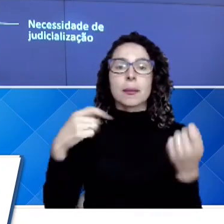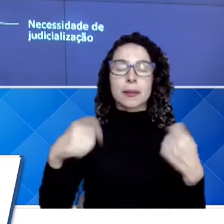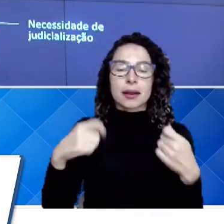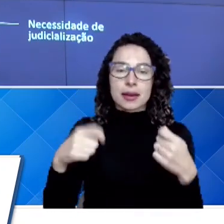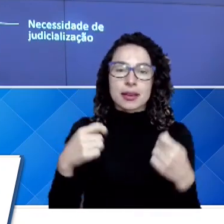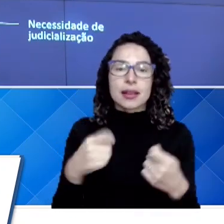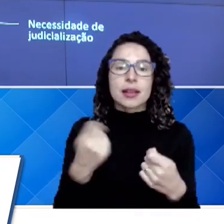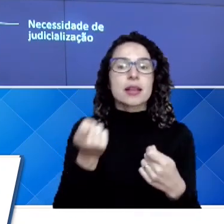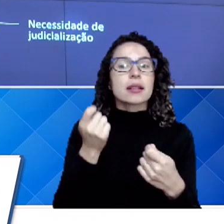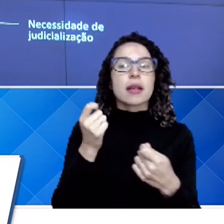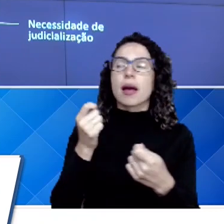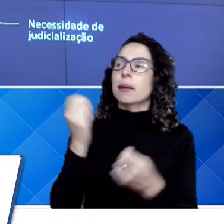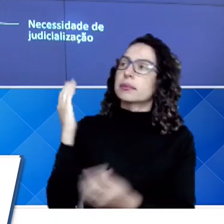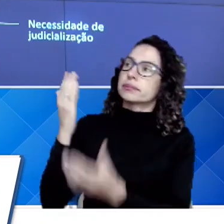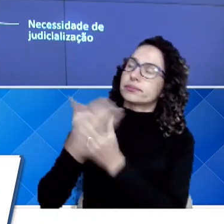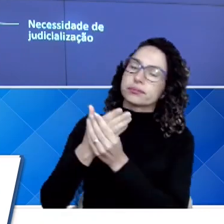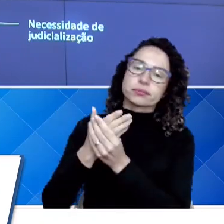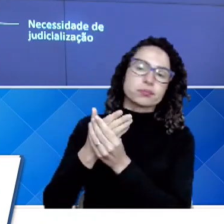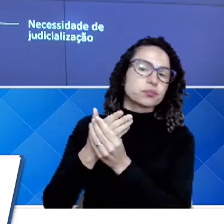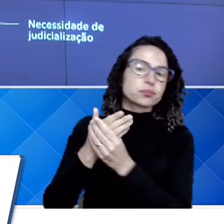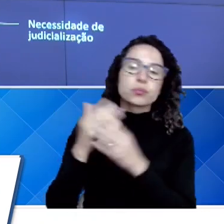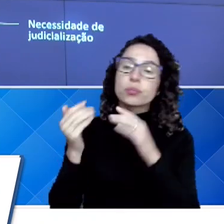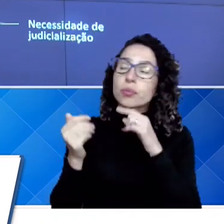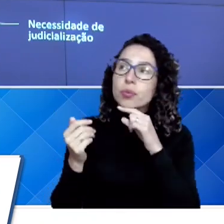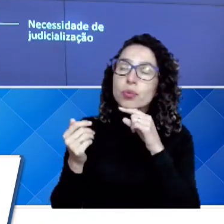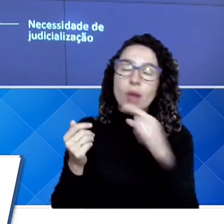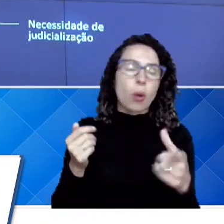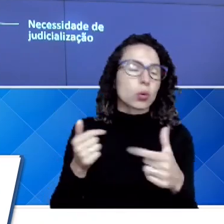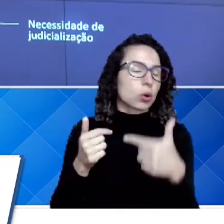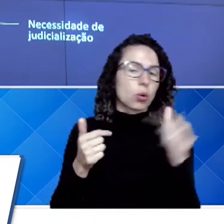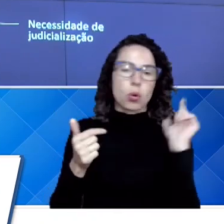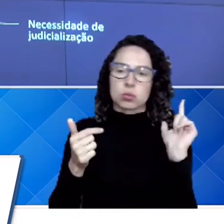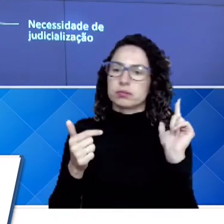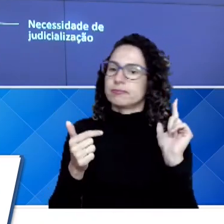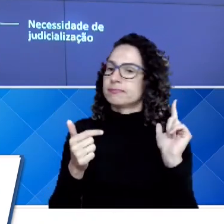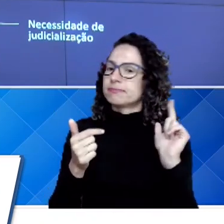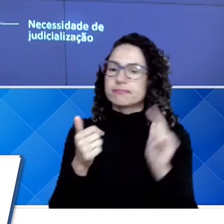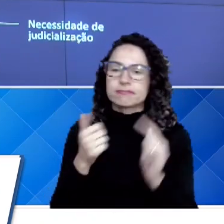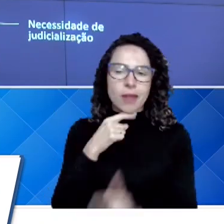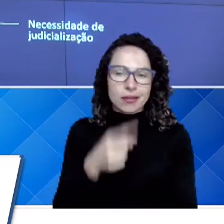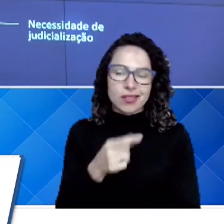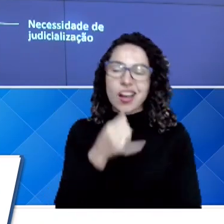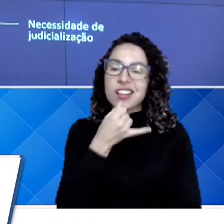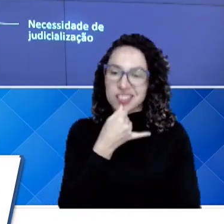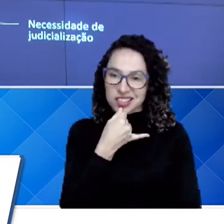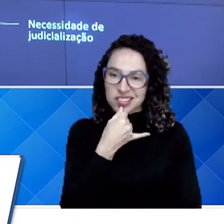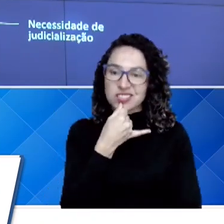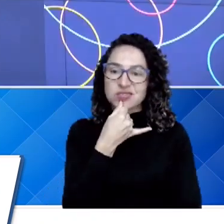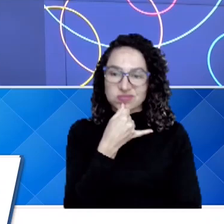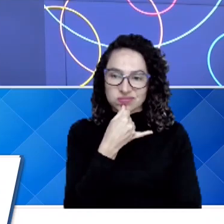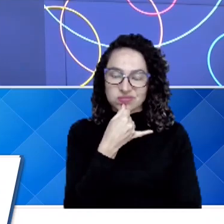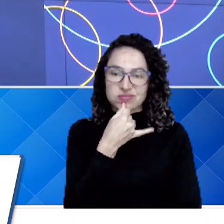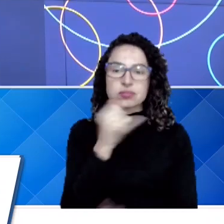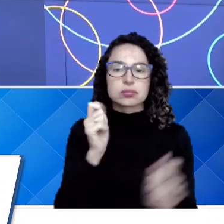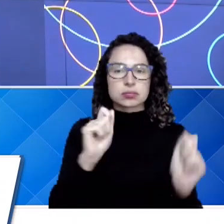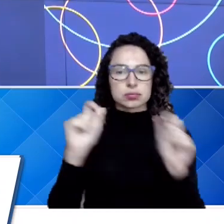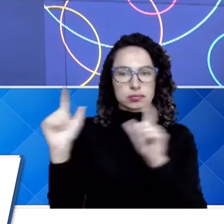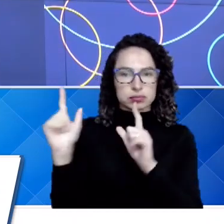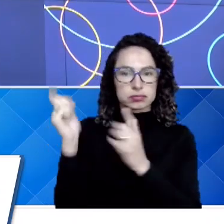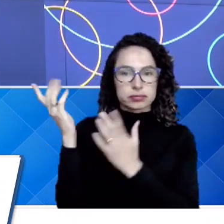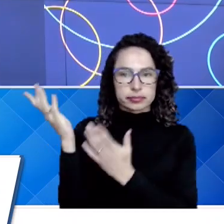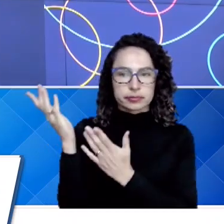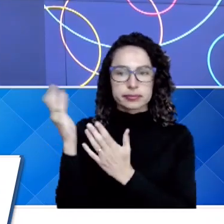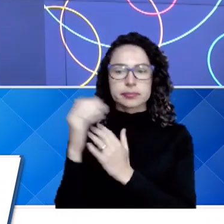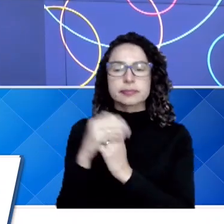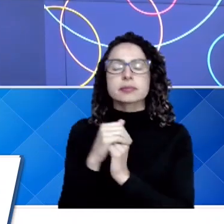Poder Judiciário. Não há outra alternativa, infelizmente. Próximo slide. E como